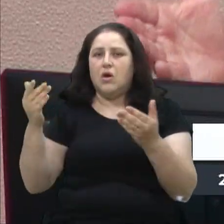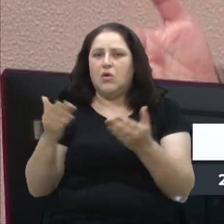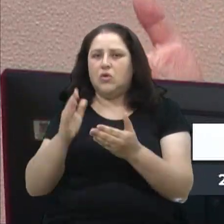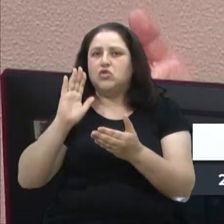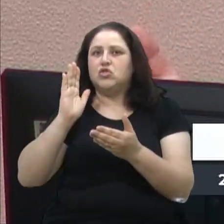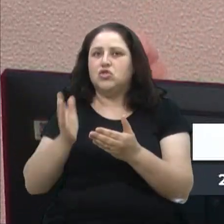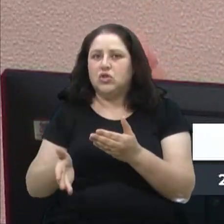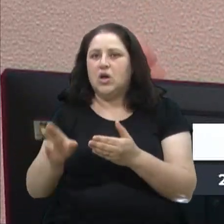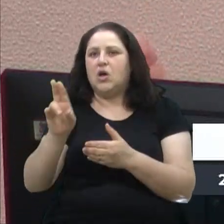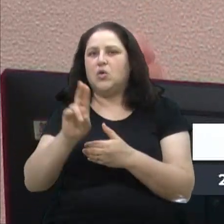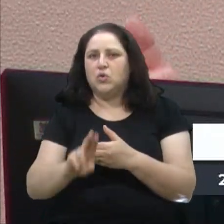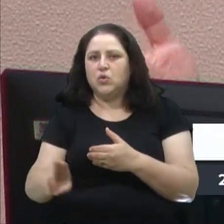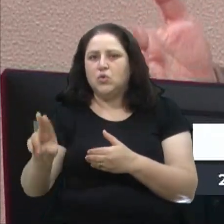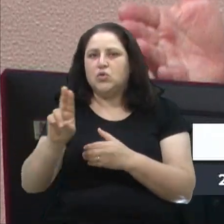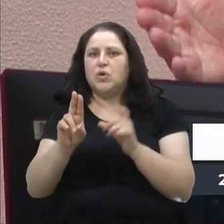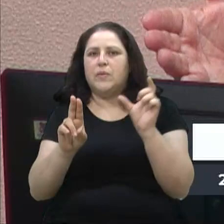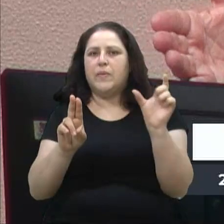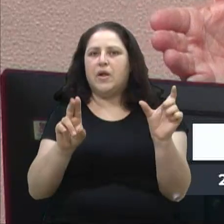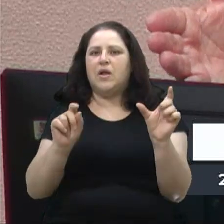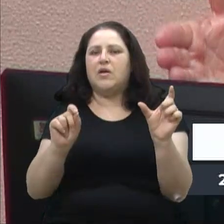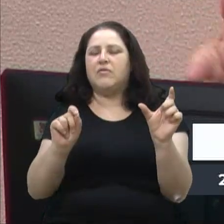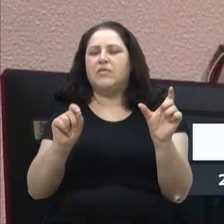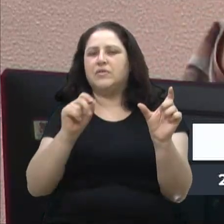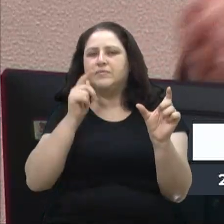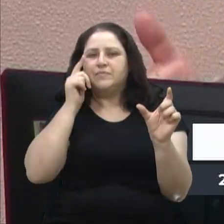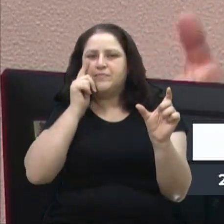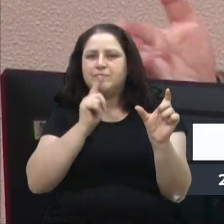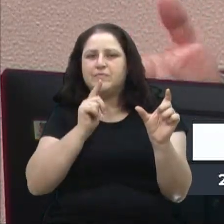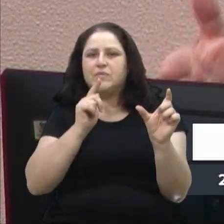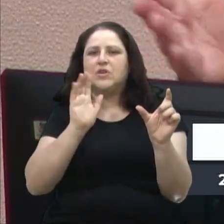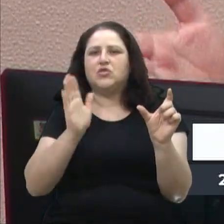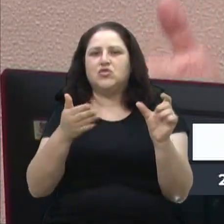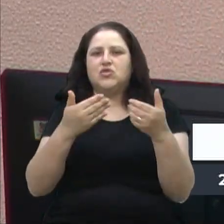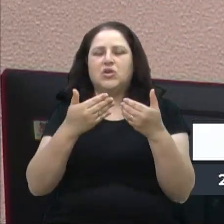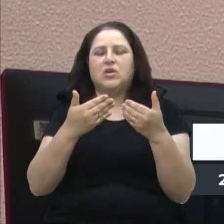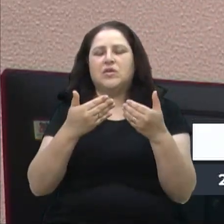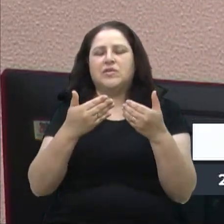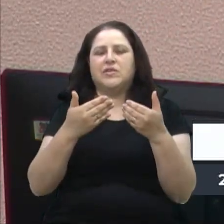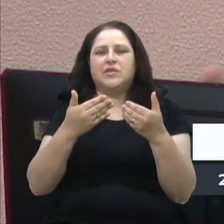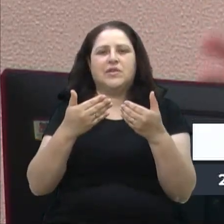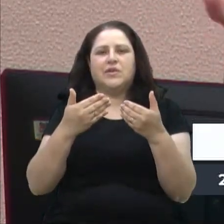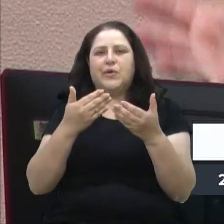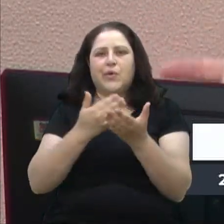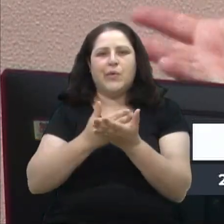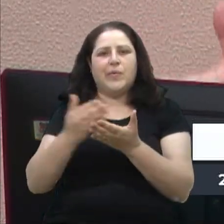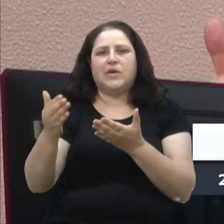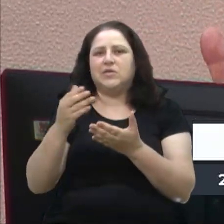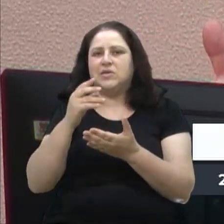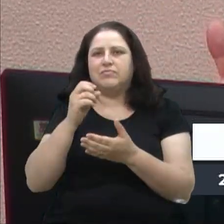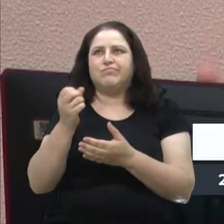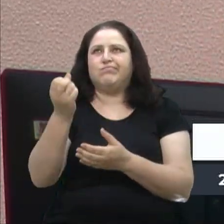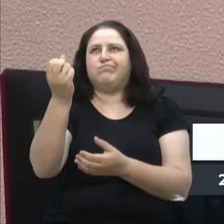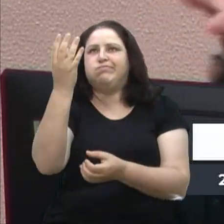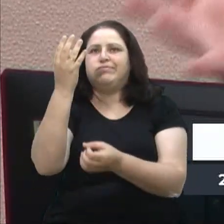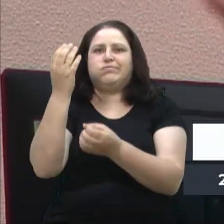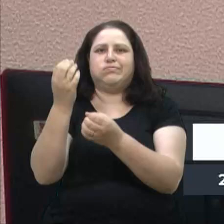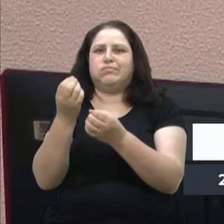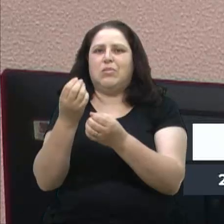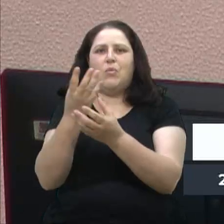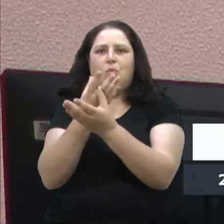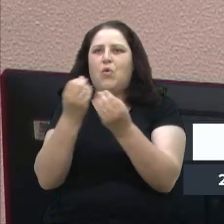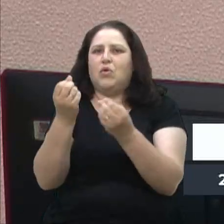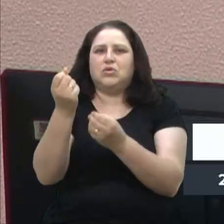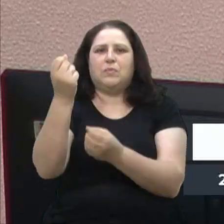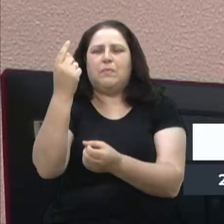usou esse termo, Lucas, né, se abriu a porteira para a boiada passar. Então, daí não se tem mais controle. Então, essa é uma